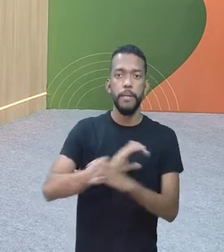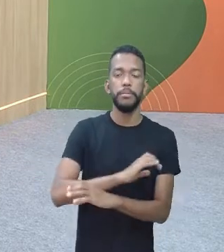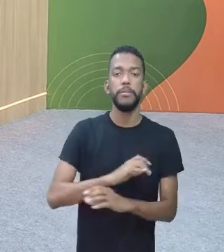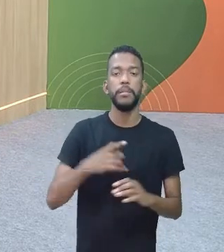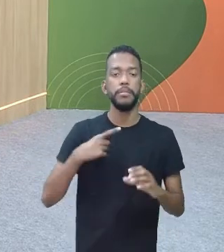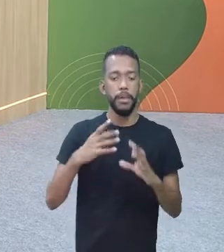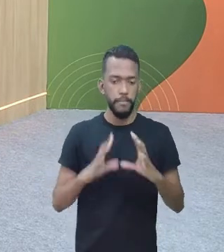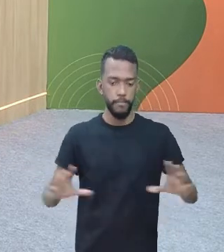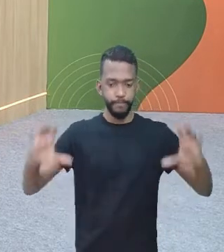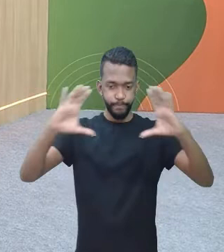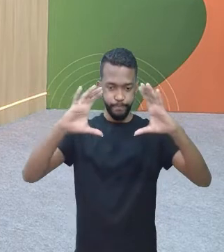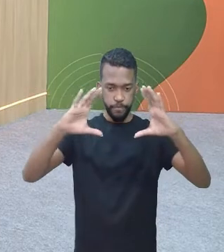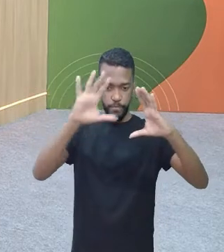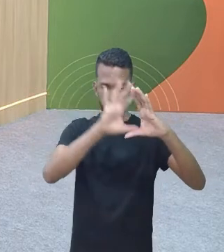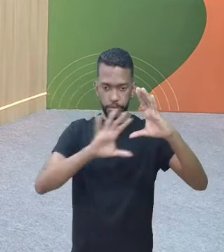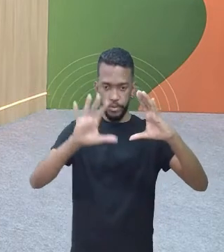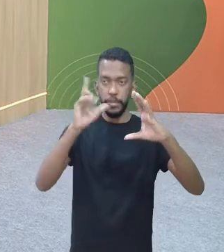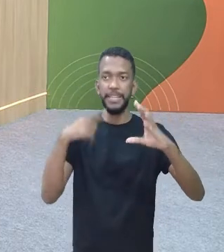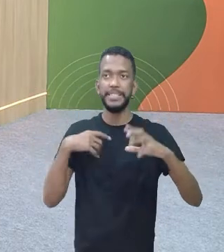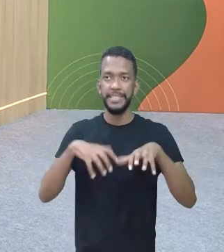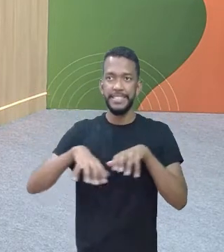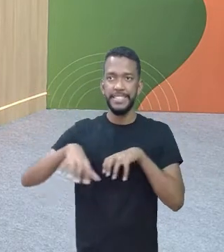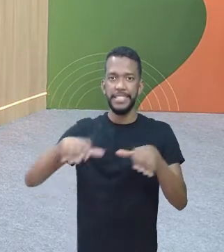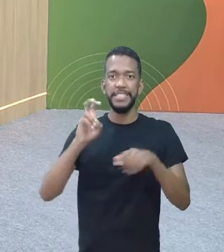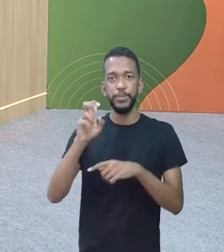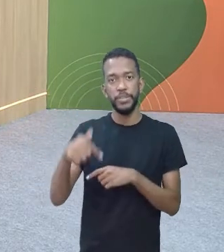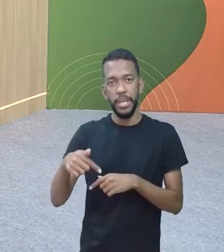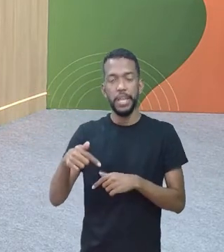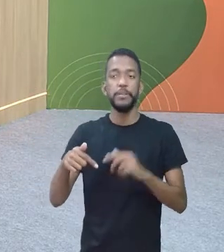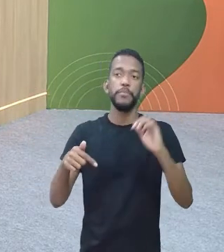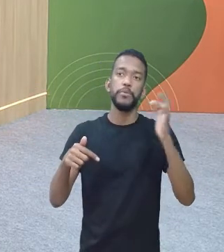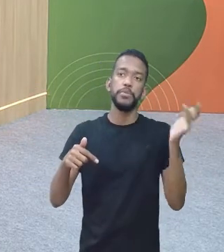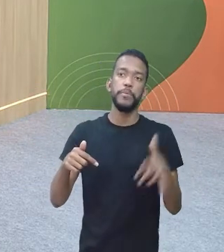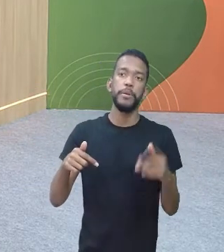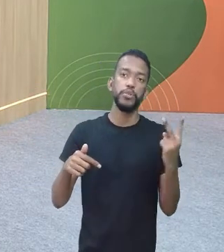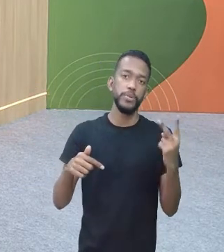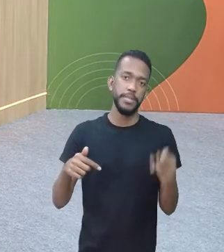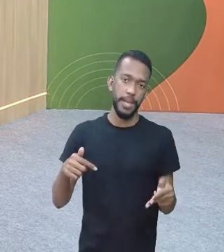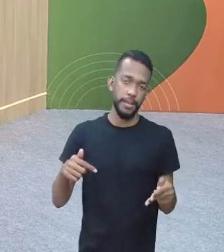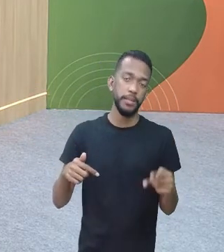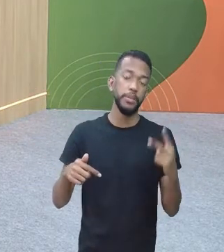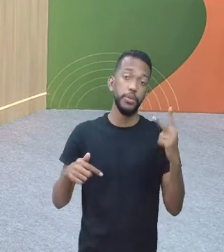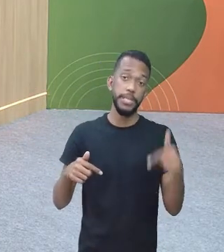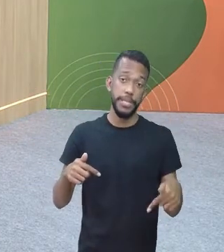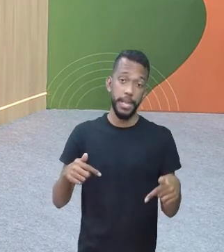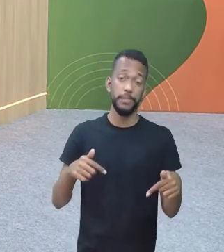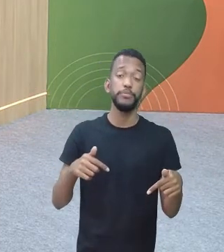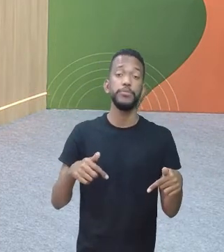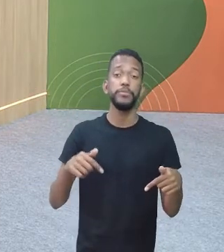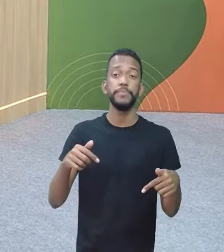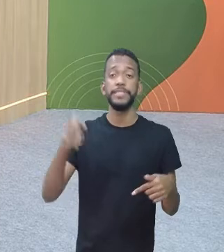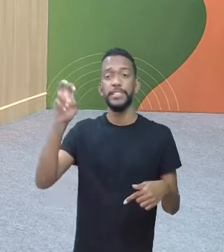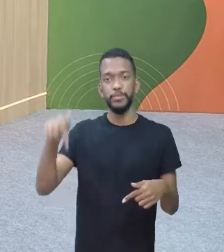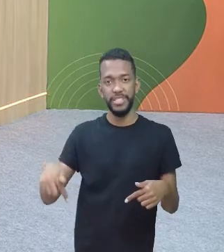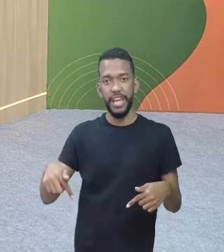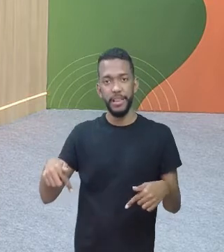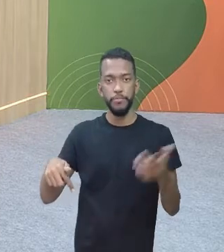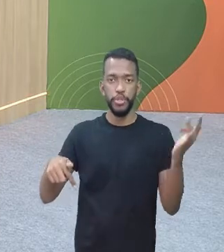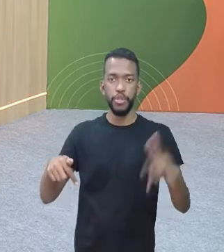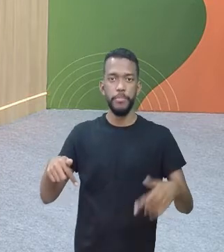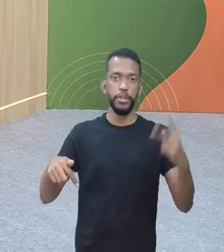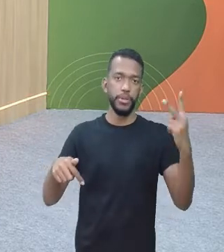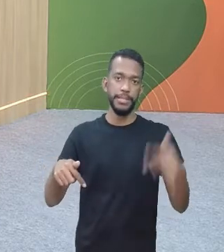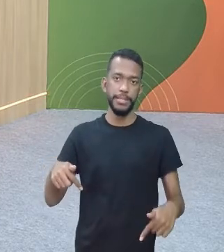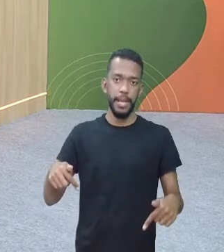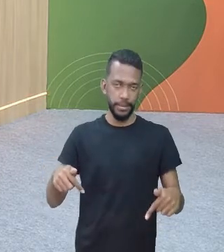pedaço todinho aí. Se tinha 5/7, quanto que faltava? 2/7. E aí, a gente conseguiu concluir a nossa questão,